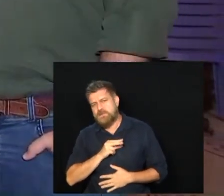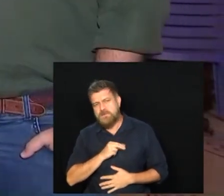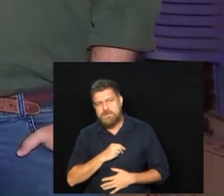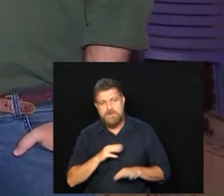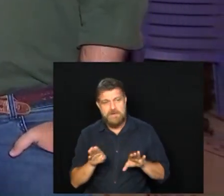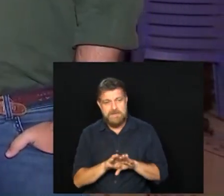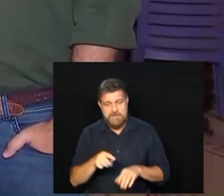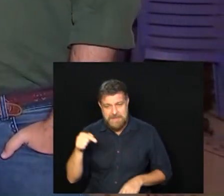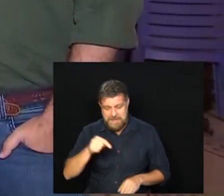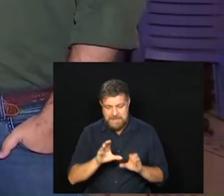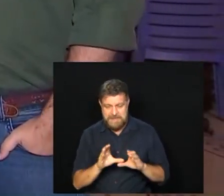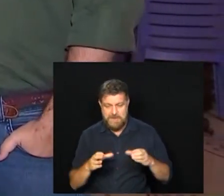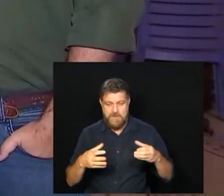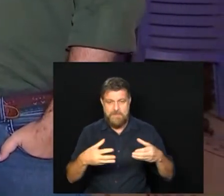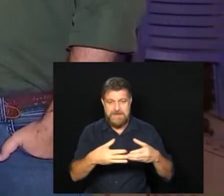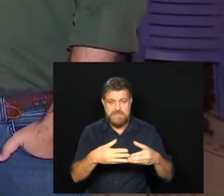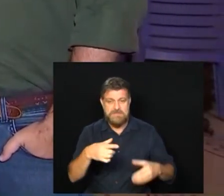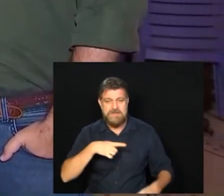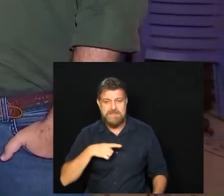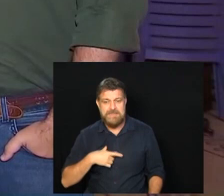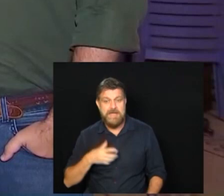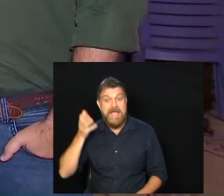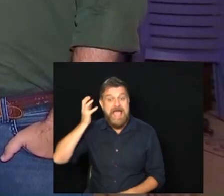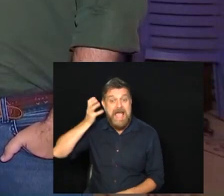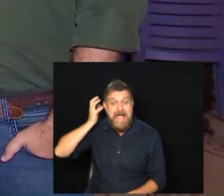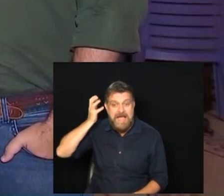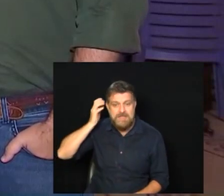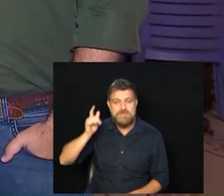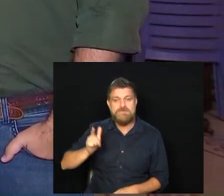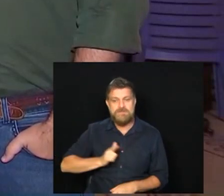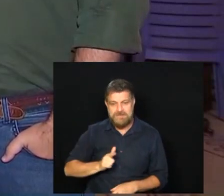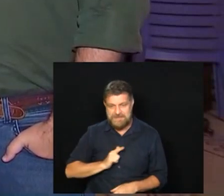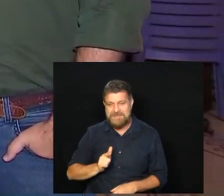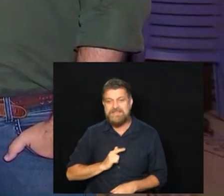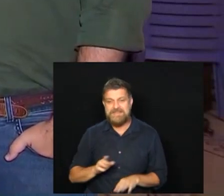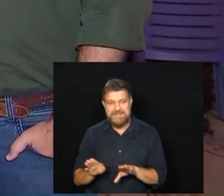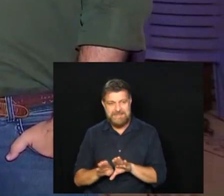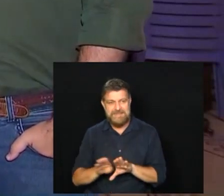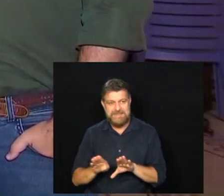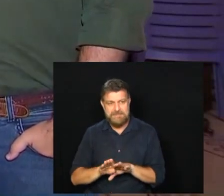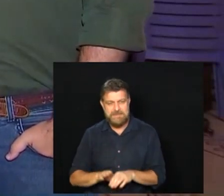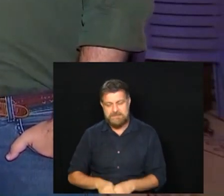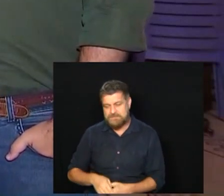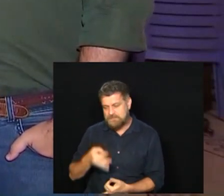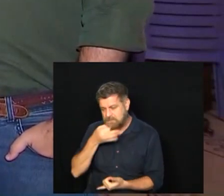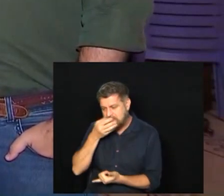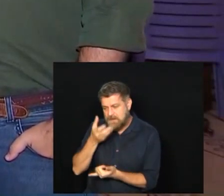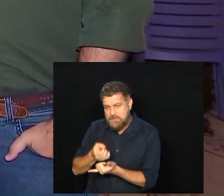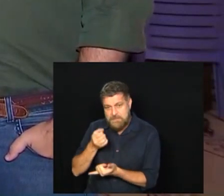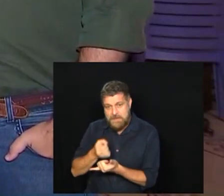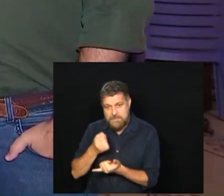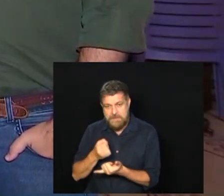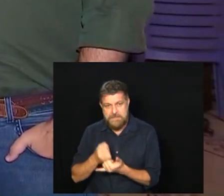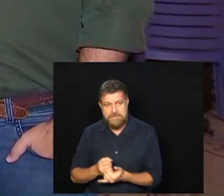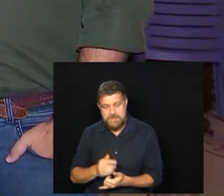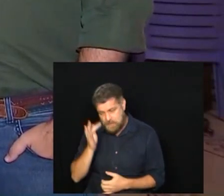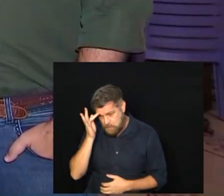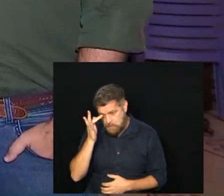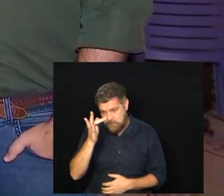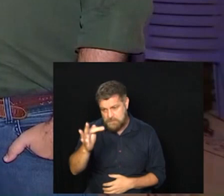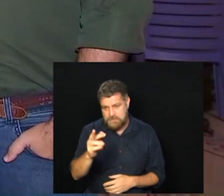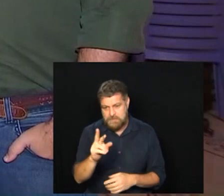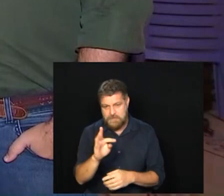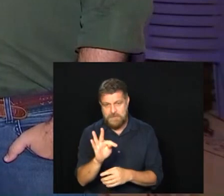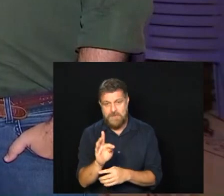na cooperativa um programa de rádio, né, que é um programa de rádio e um podcast chamado Tribo do Futuro. E você